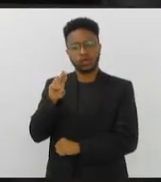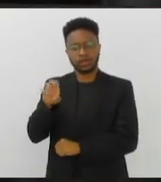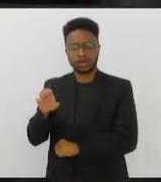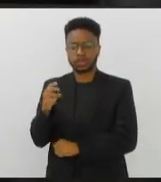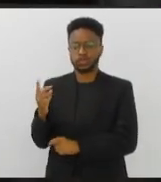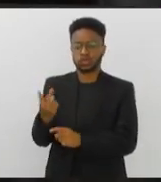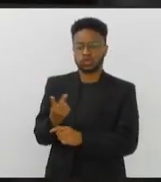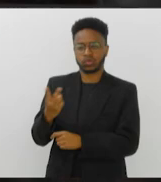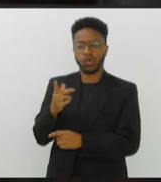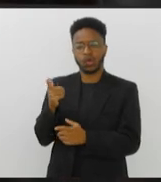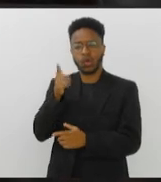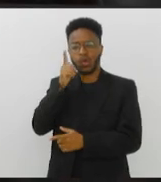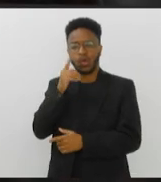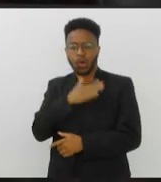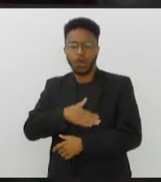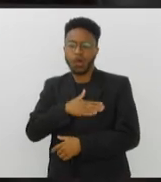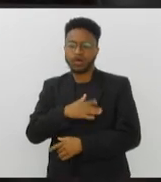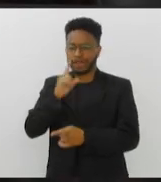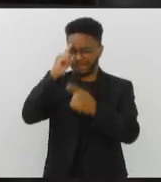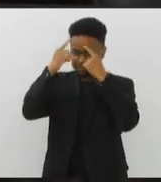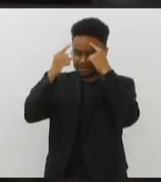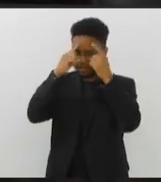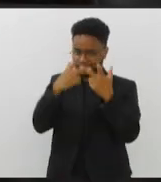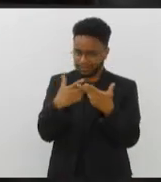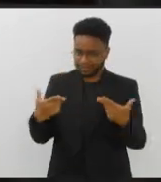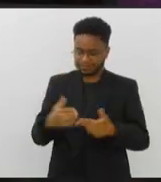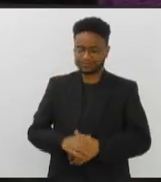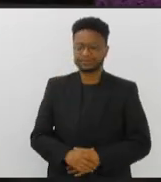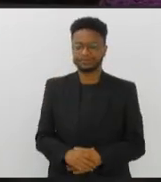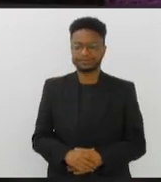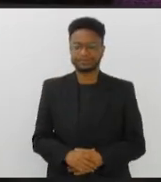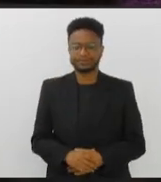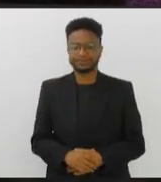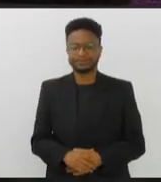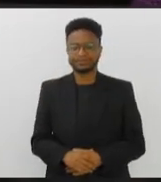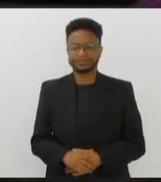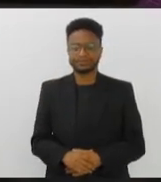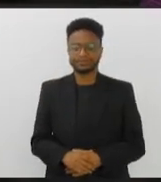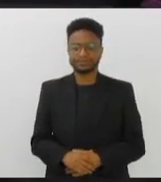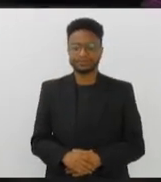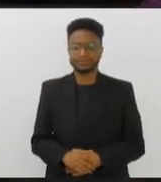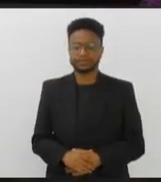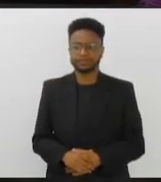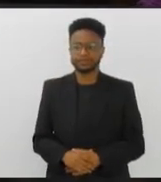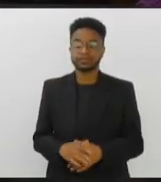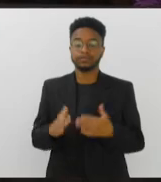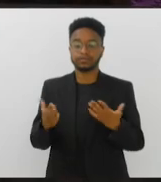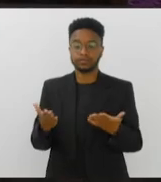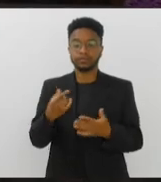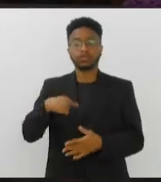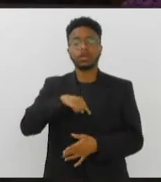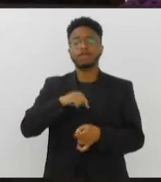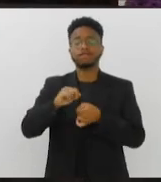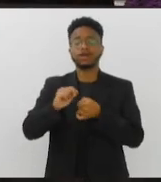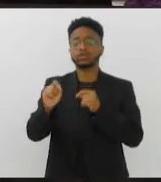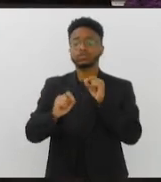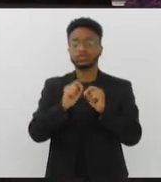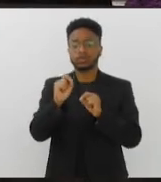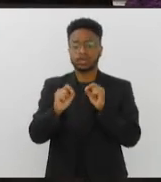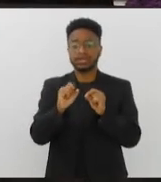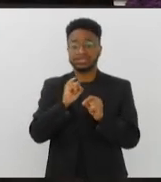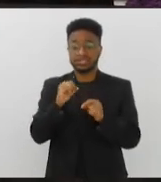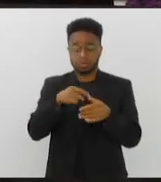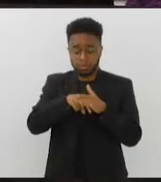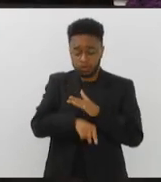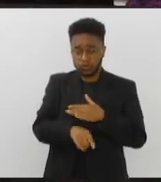né? Nós duas juntas, a gente apronta. E o que a gente faz, quando a gente faz de todo o